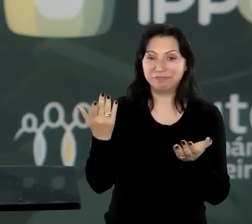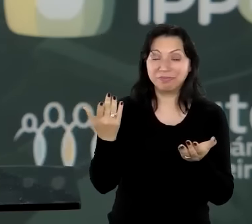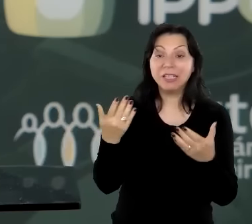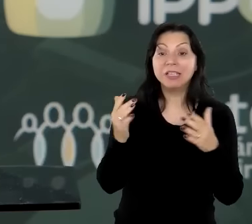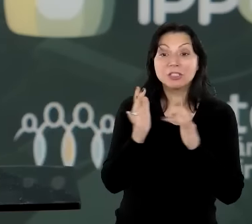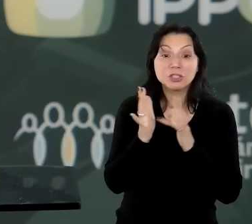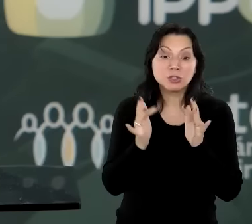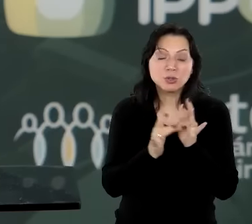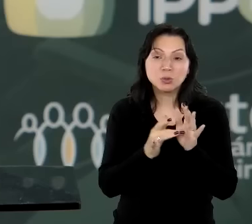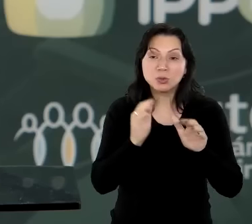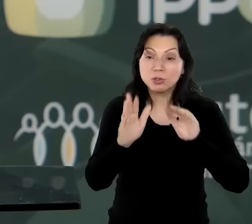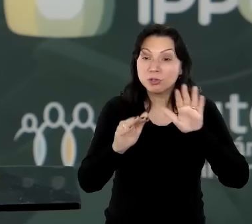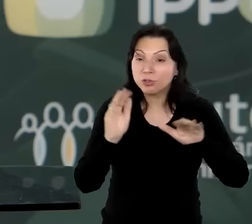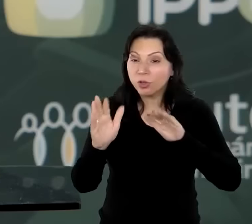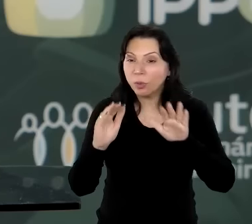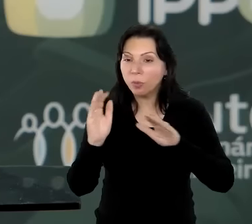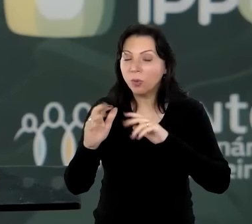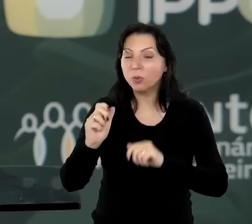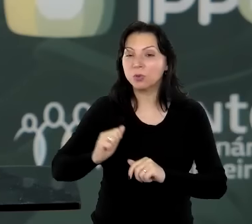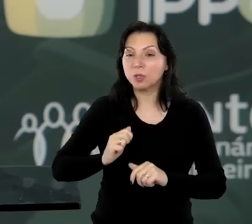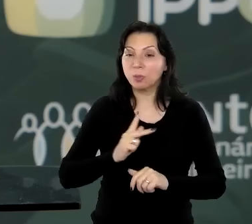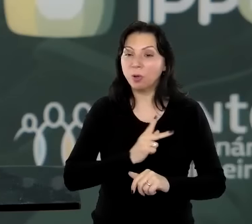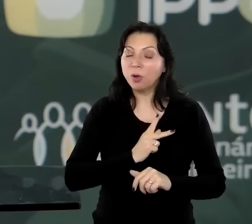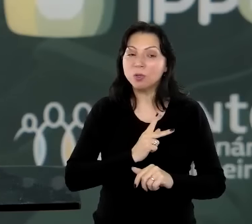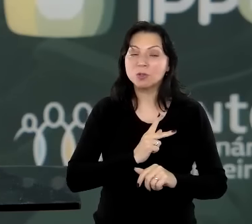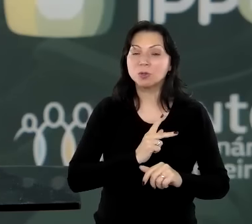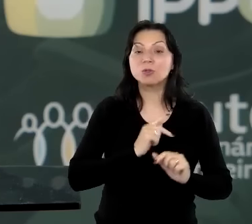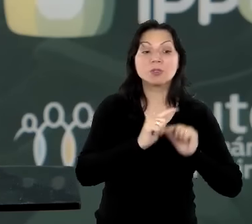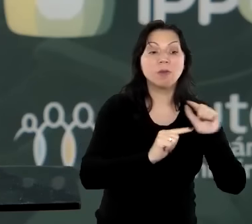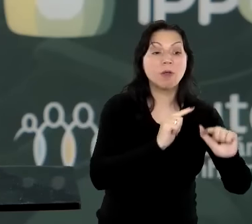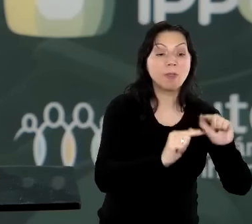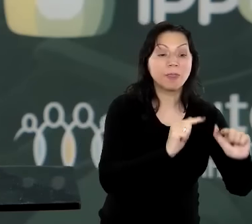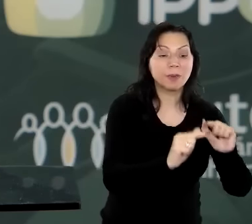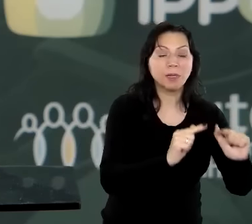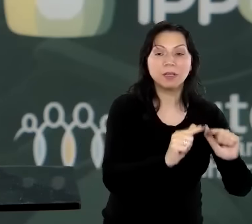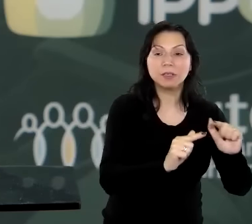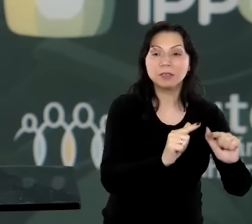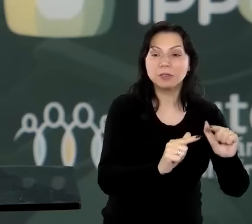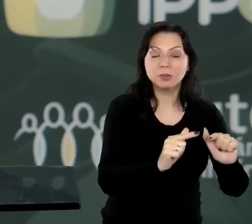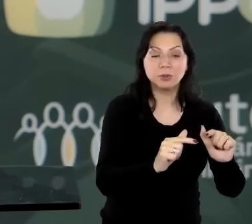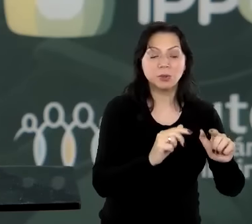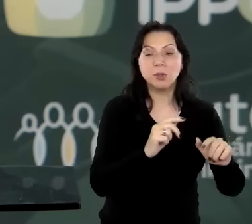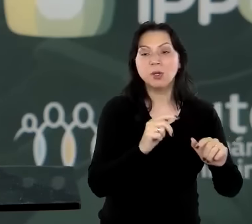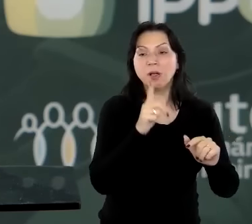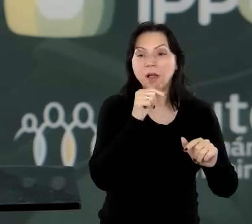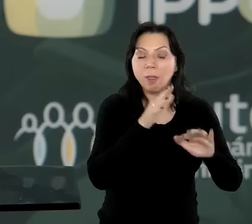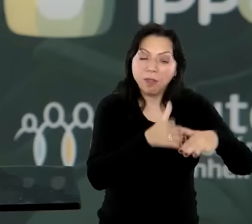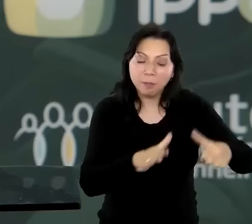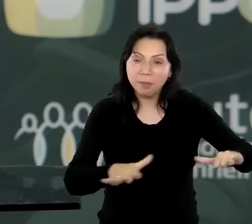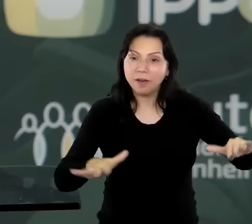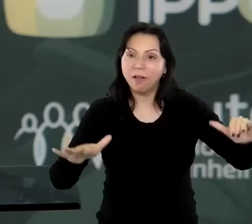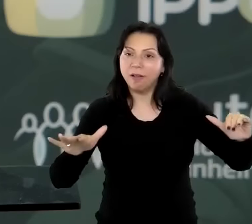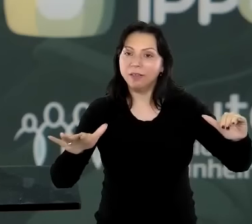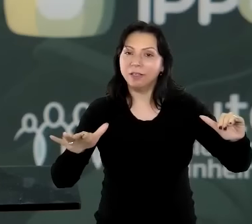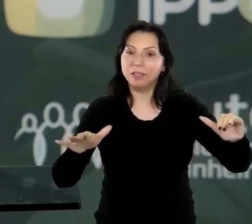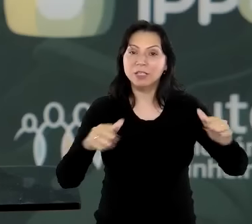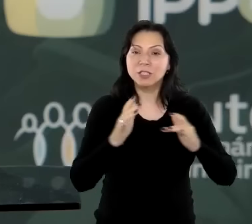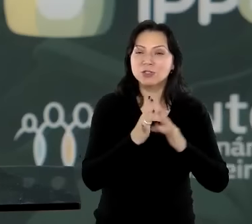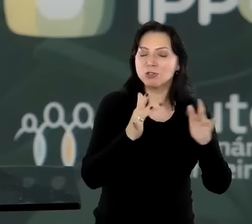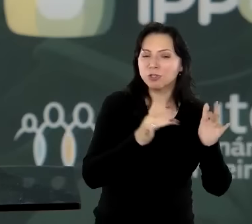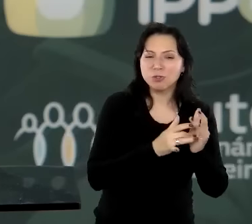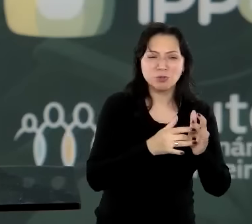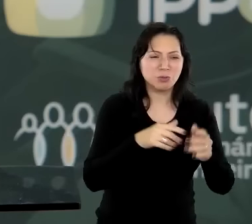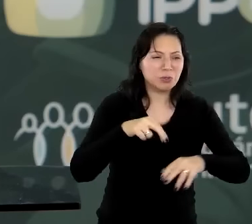apóstolos numa praia, boa parte deles, chamou um outro numa coletoria. Jesus frequentava os